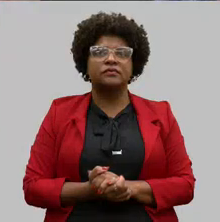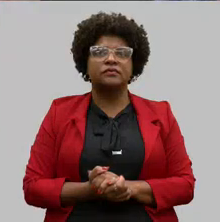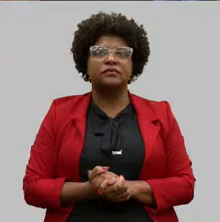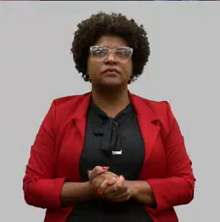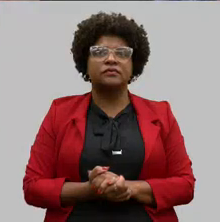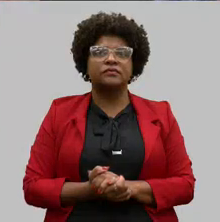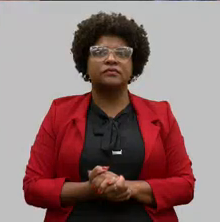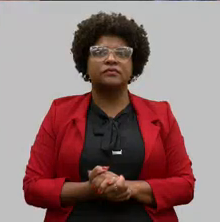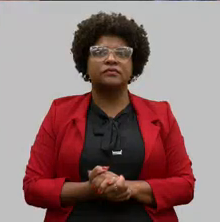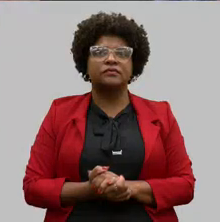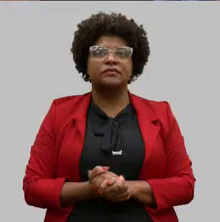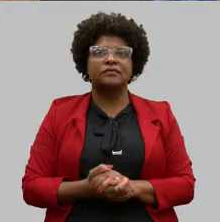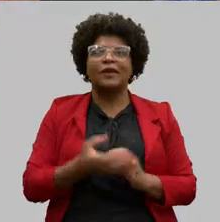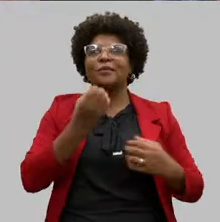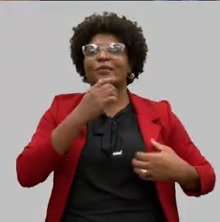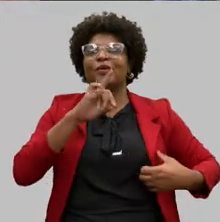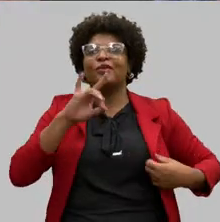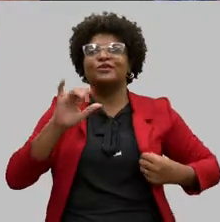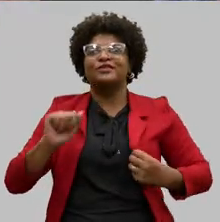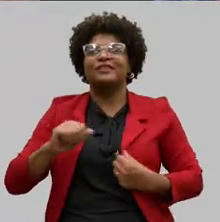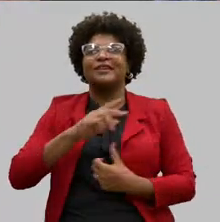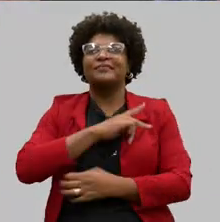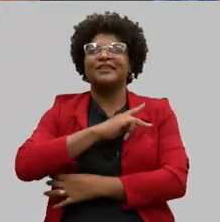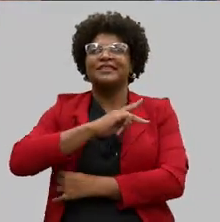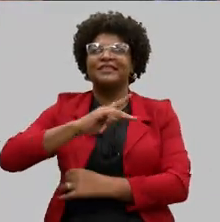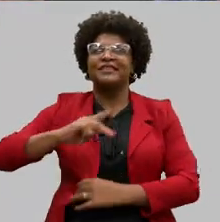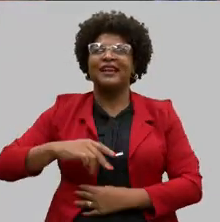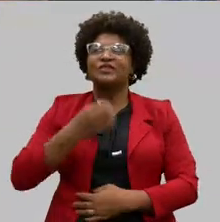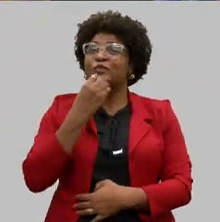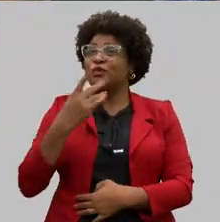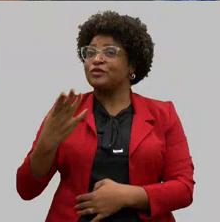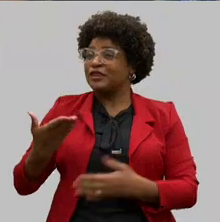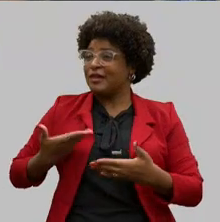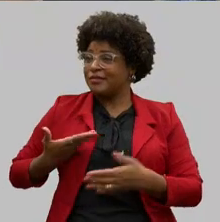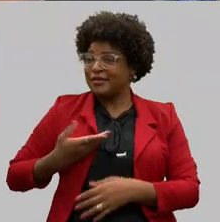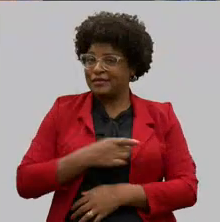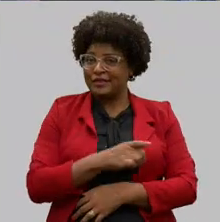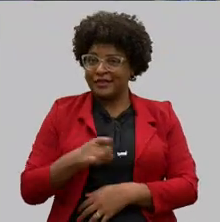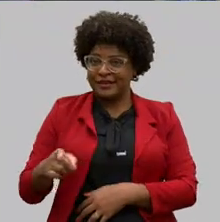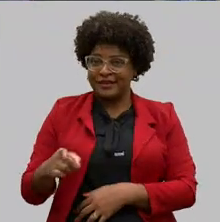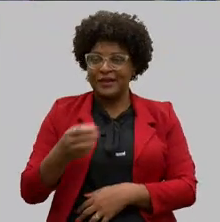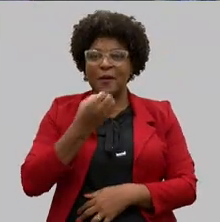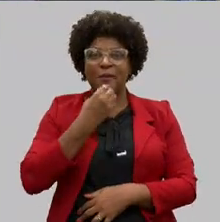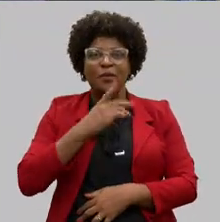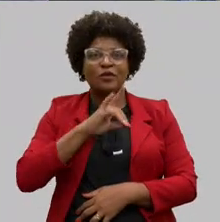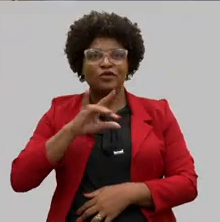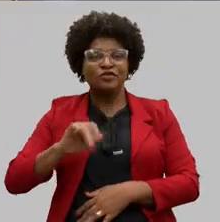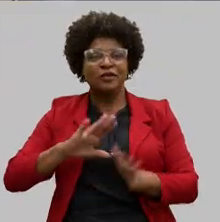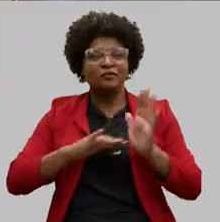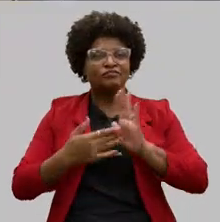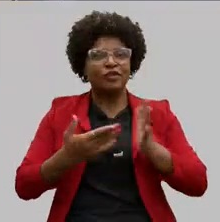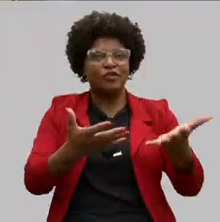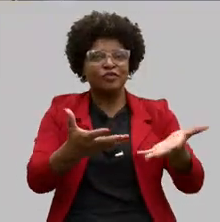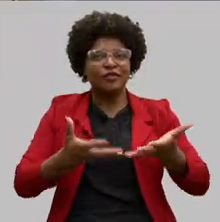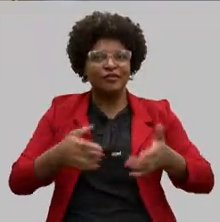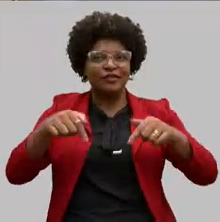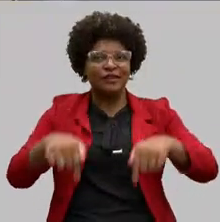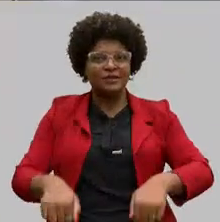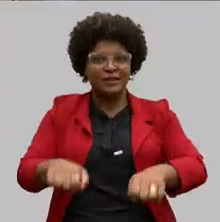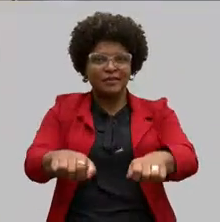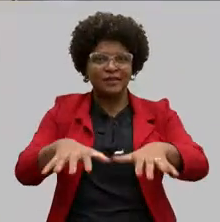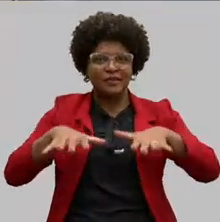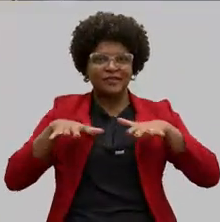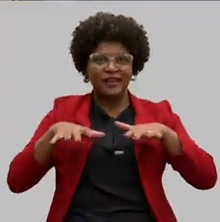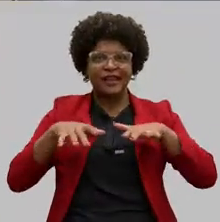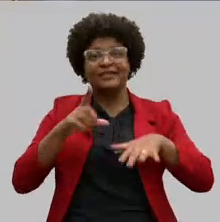relatório Bom dia presidente Bom dia aos colegas Bom dia aos convidados PR audiência pública um pouquinho de